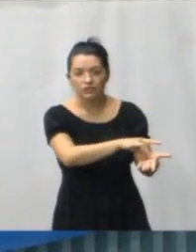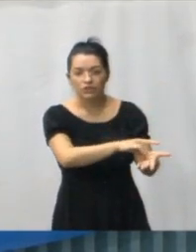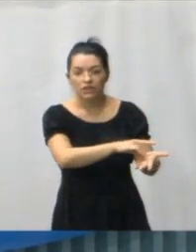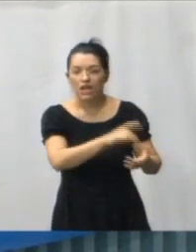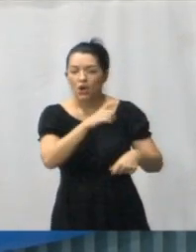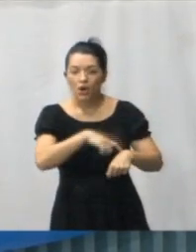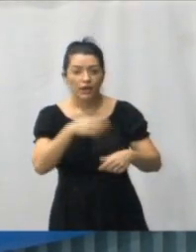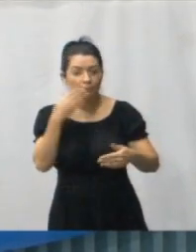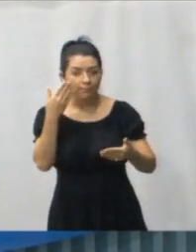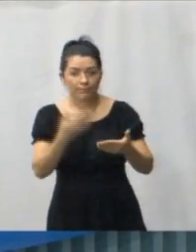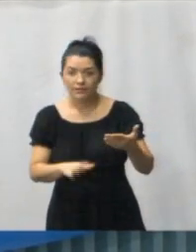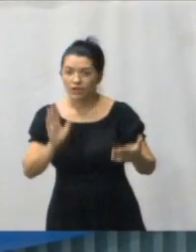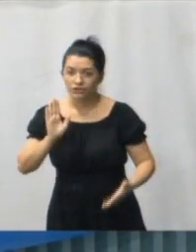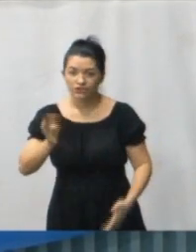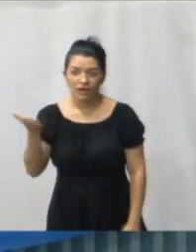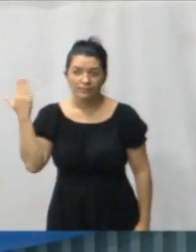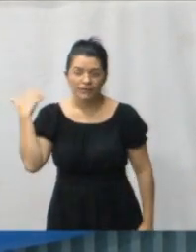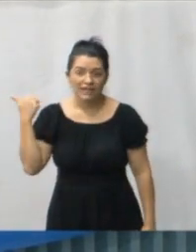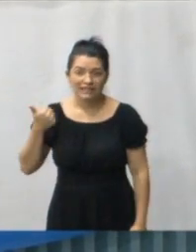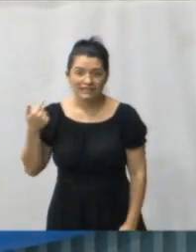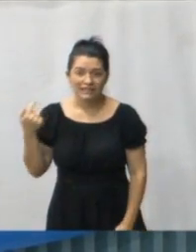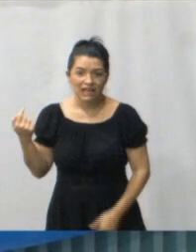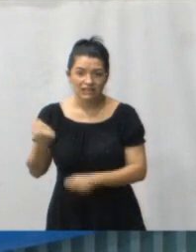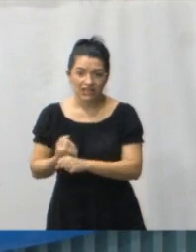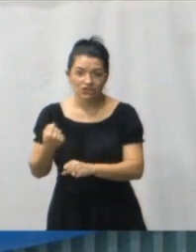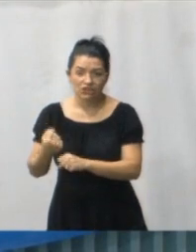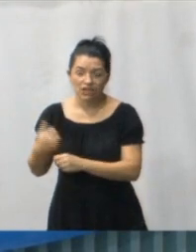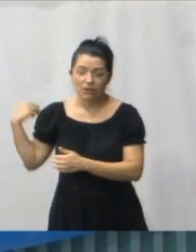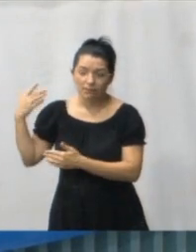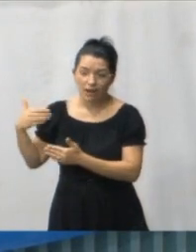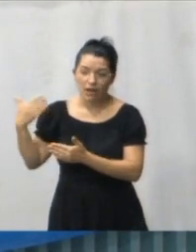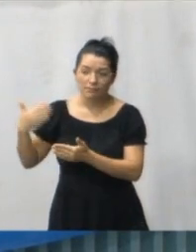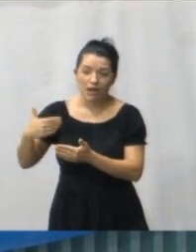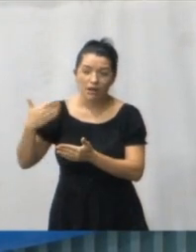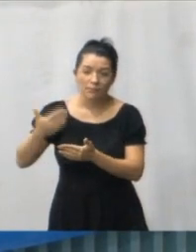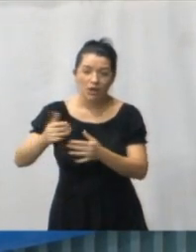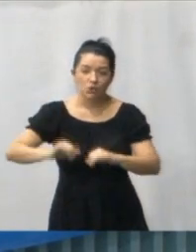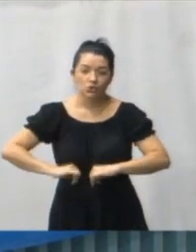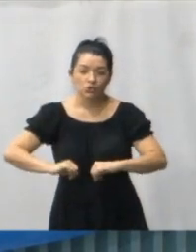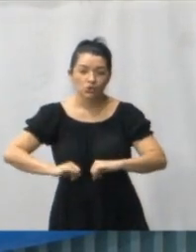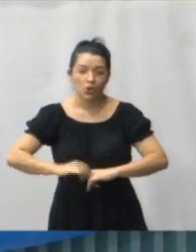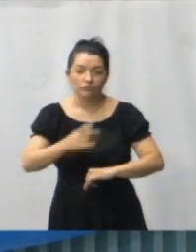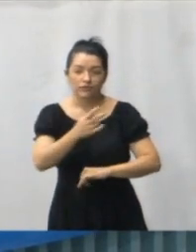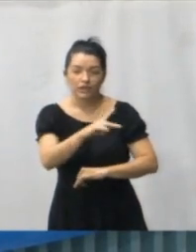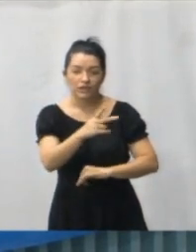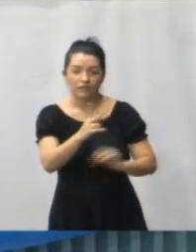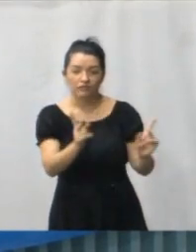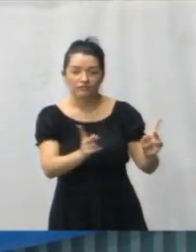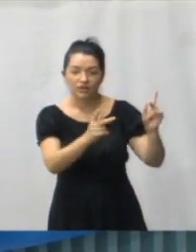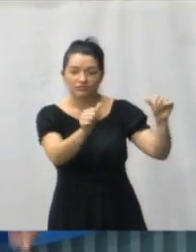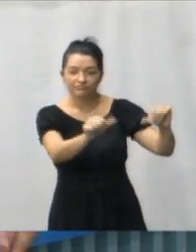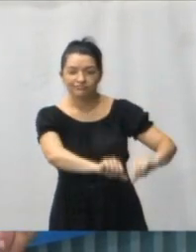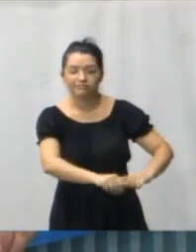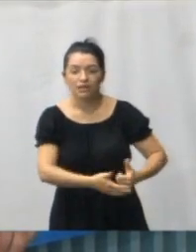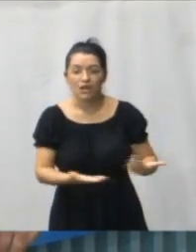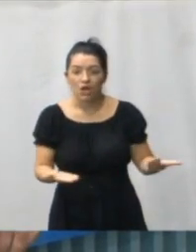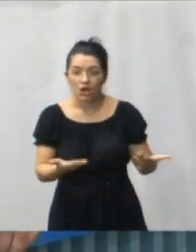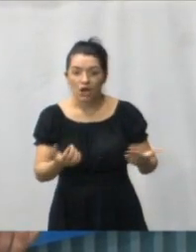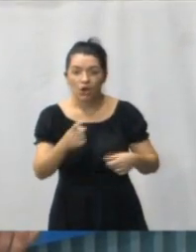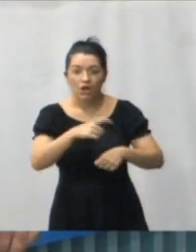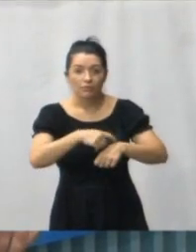sofrimento. 17 anos sendo desvalorizados. Mas está chegando o momento de vocês serem